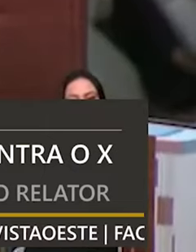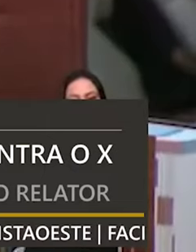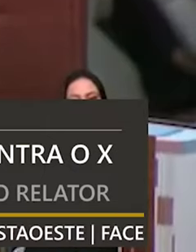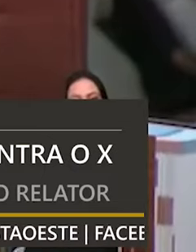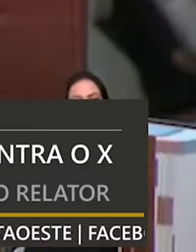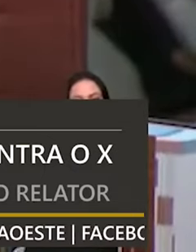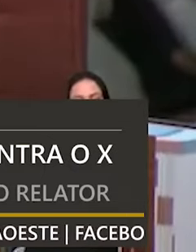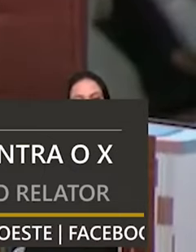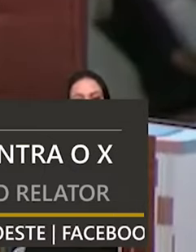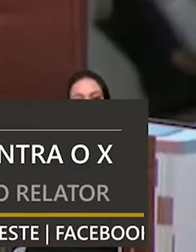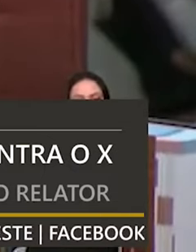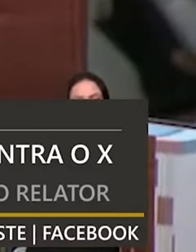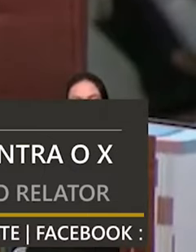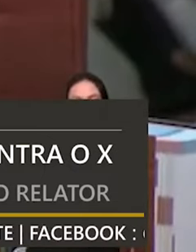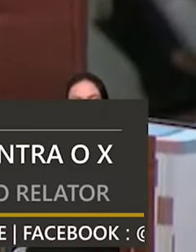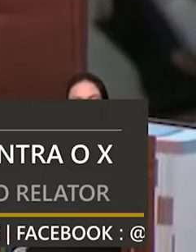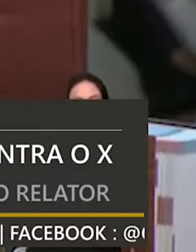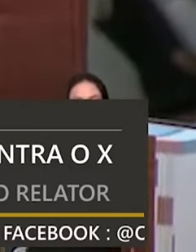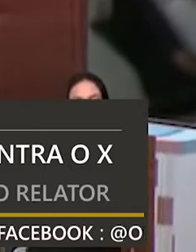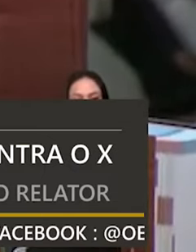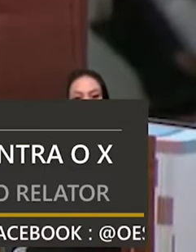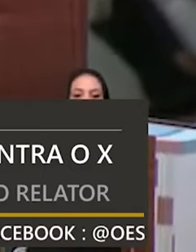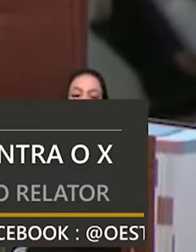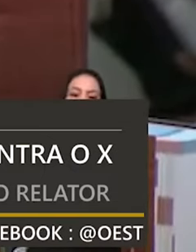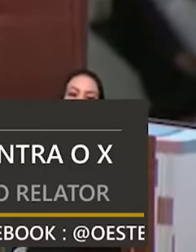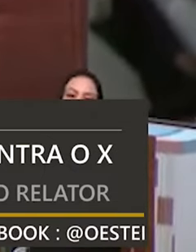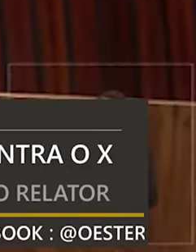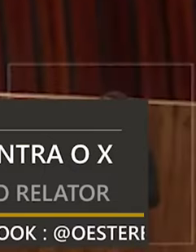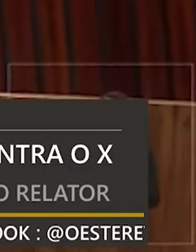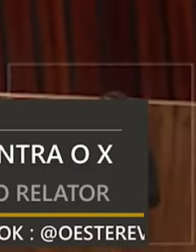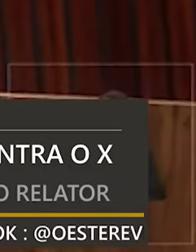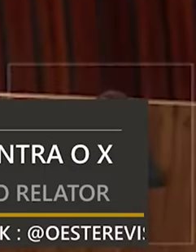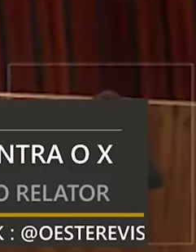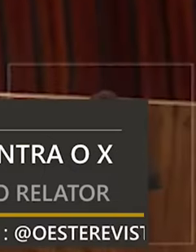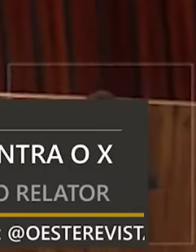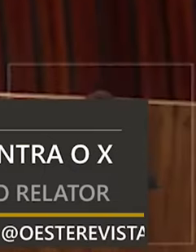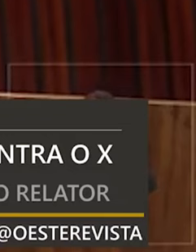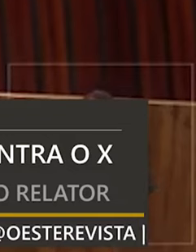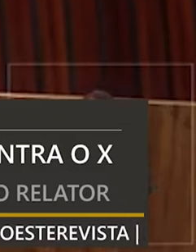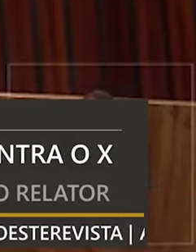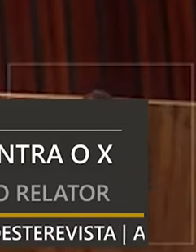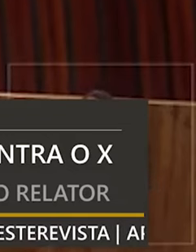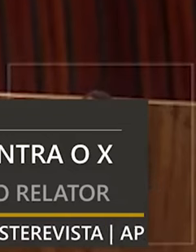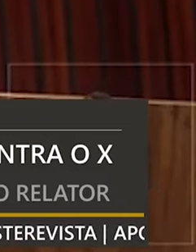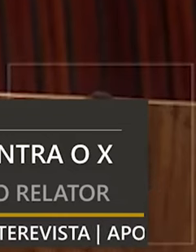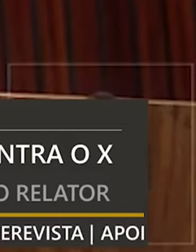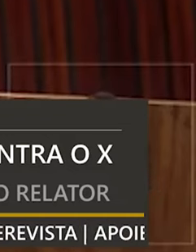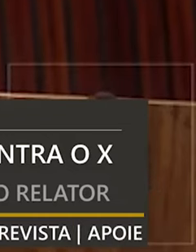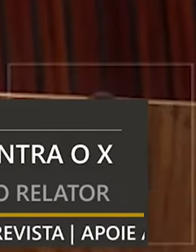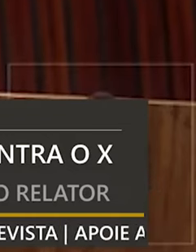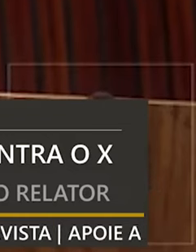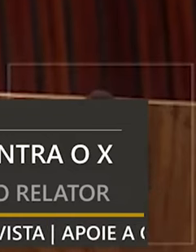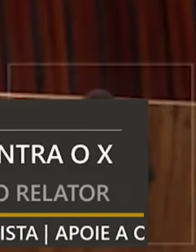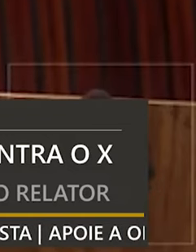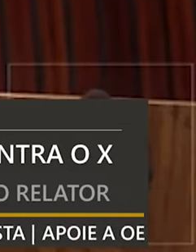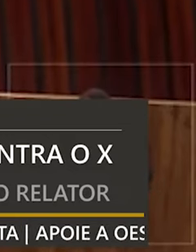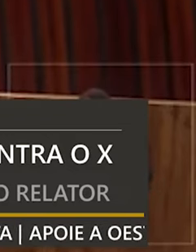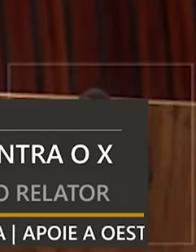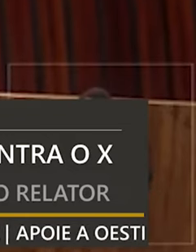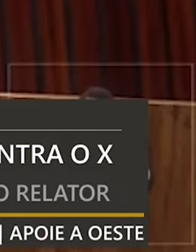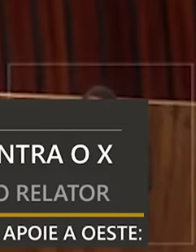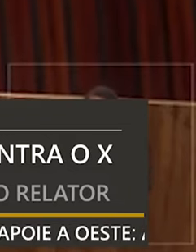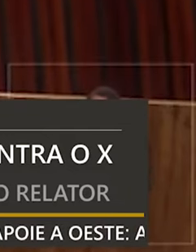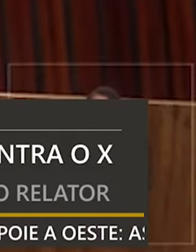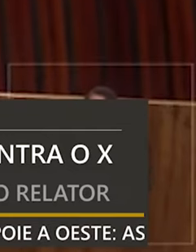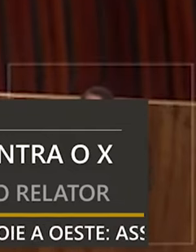em medidas como essa mesmo em facee liminar precisam ser tomadas como se fossem algo que pode ser um veneno